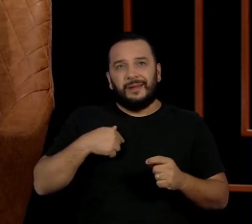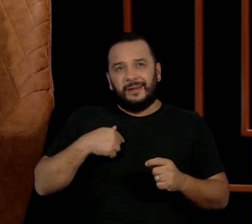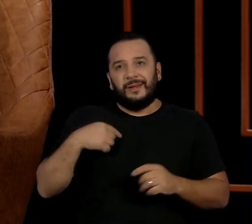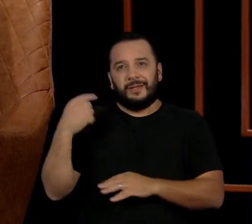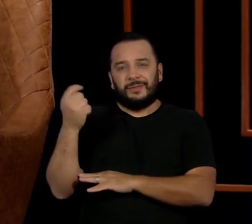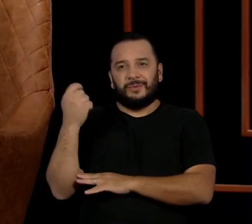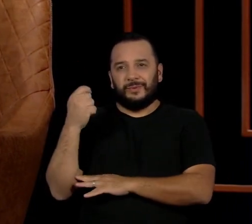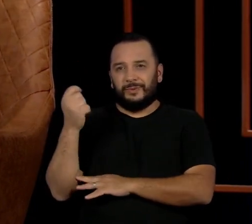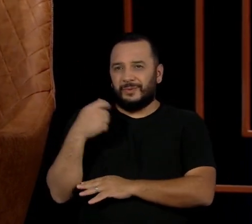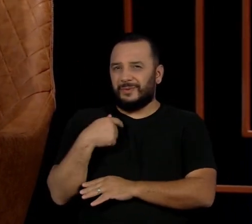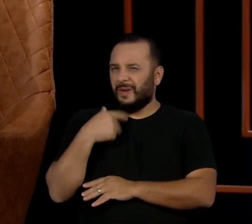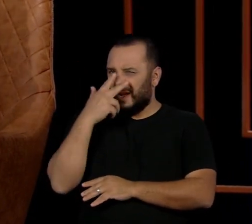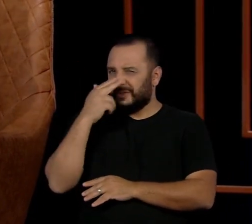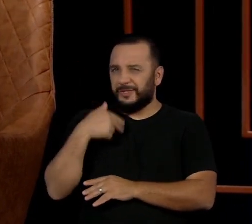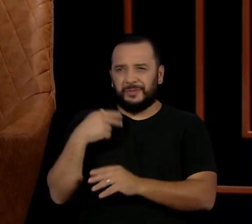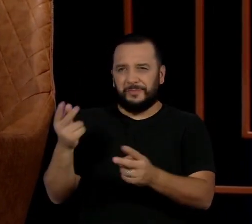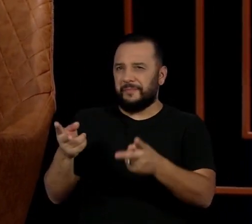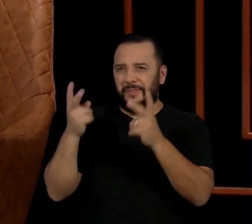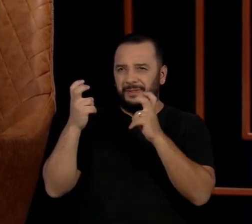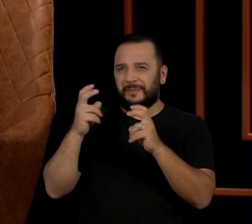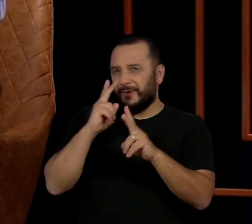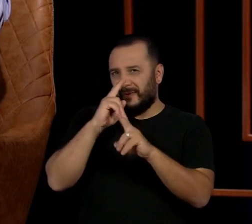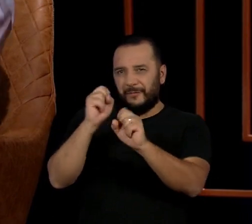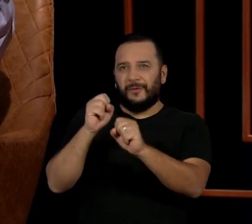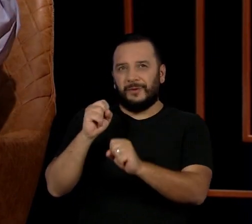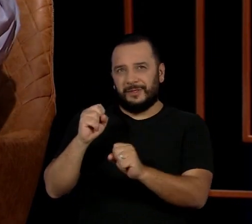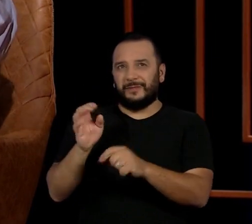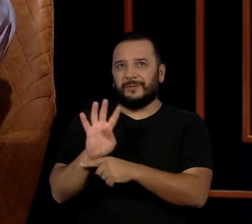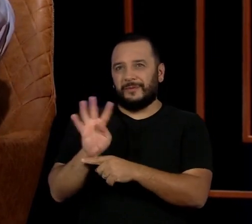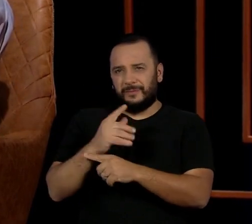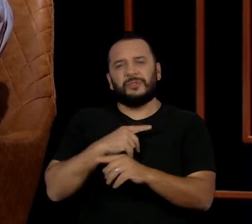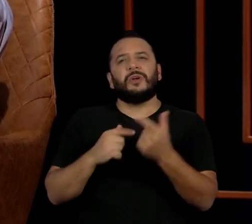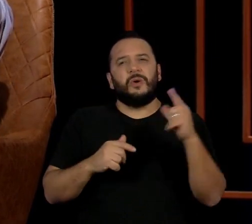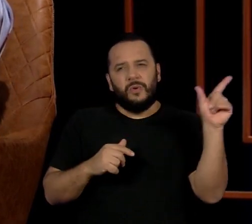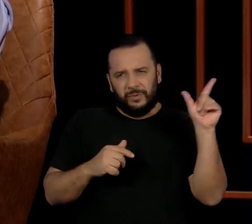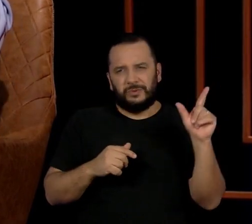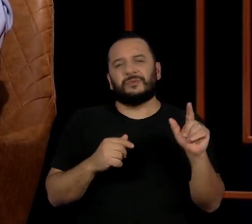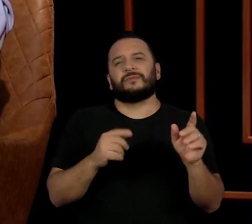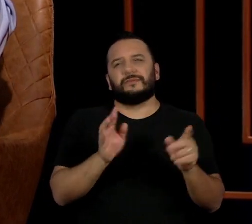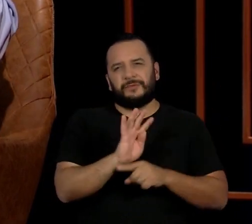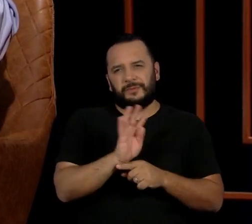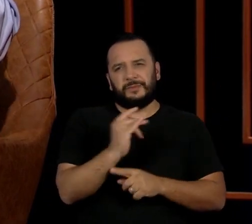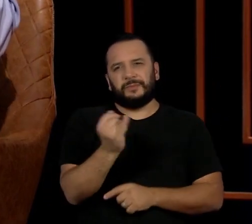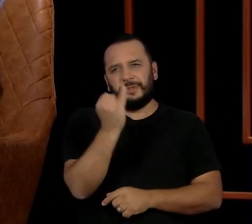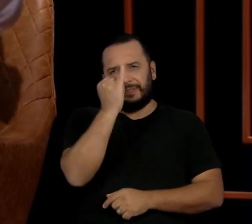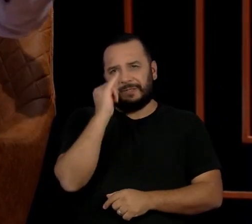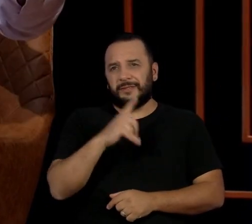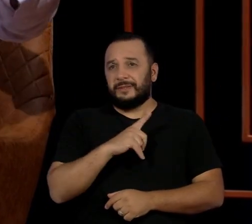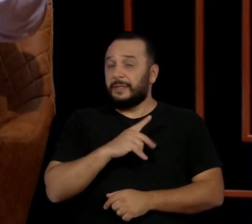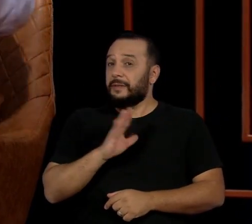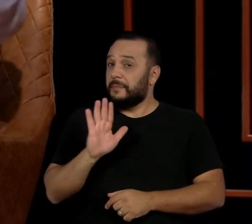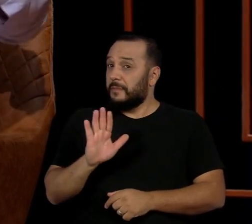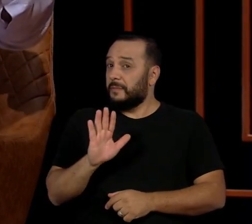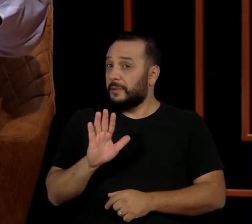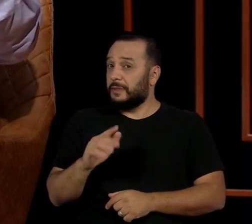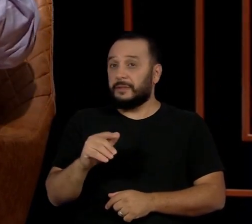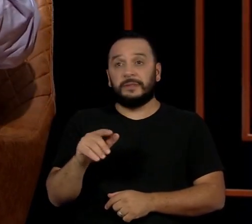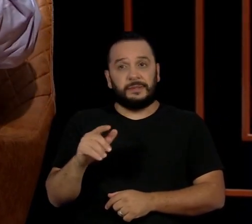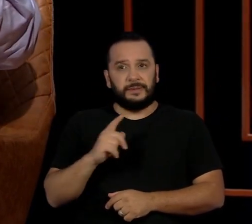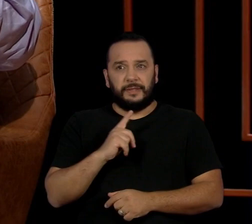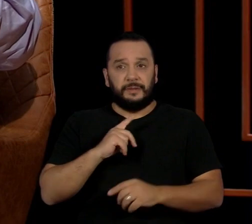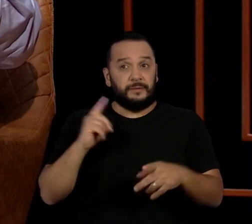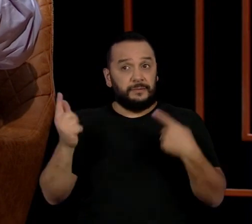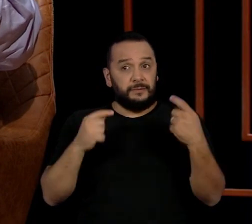pescou direito a força dele, né? Haviam outros filmes muito importantes, Mas ele, por exemplo, teve essa passagem pelo